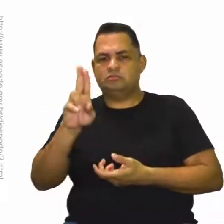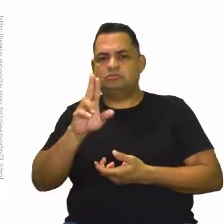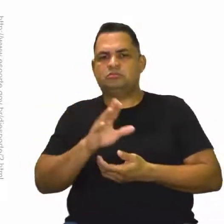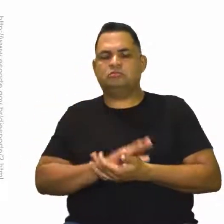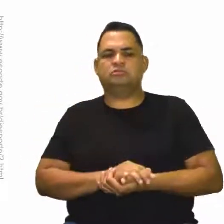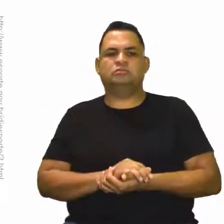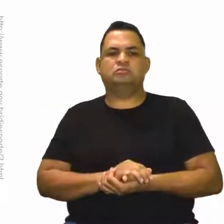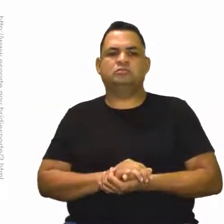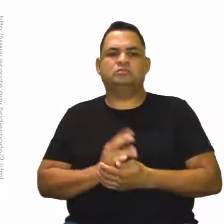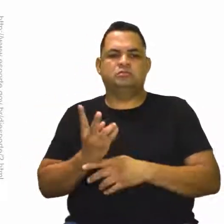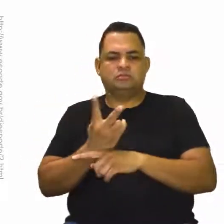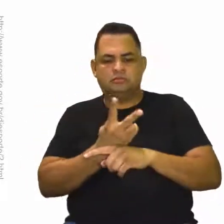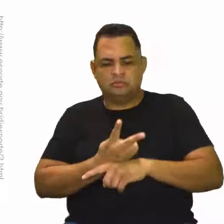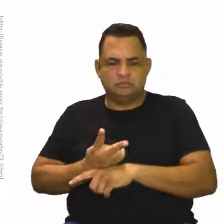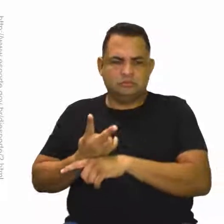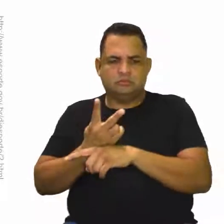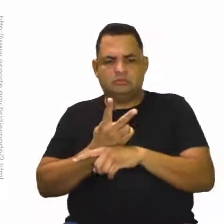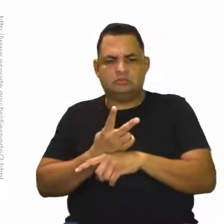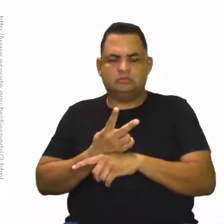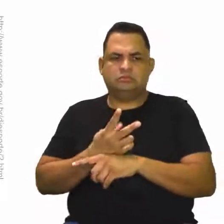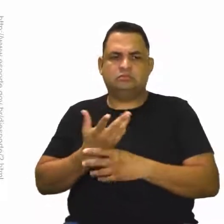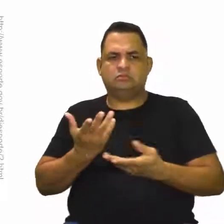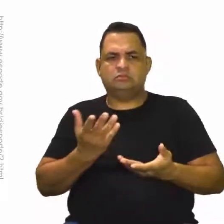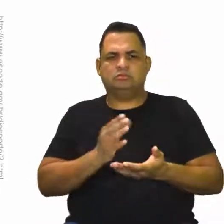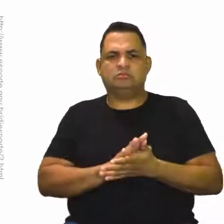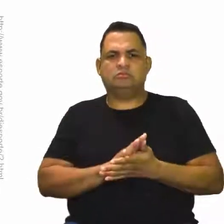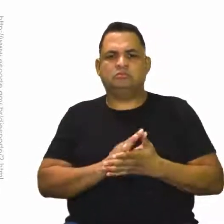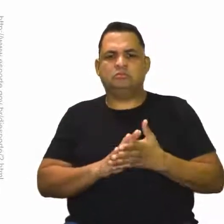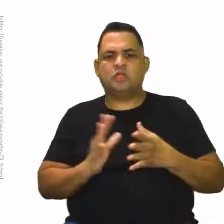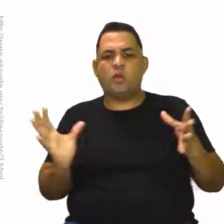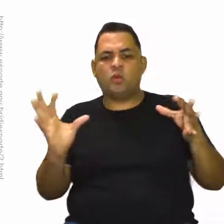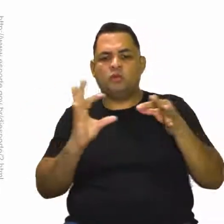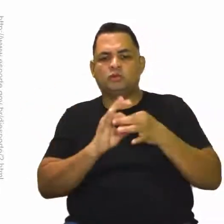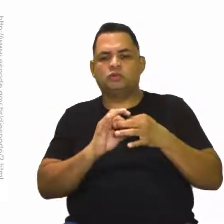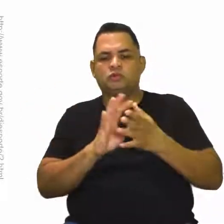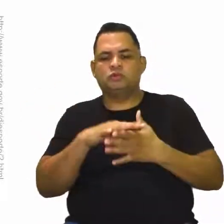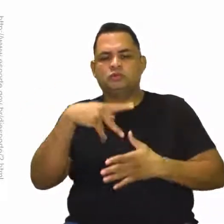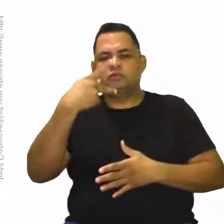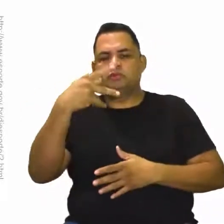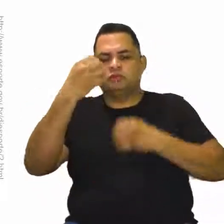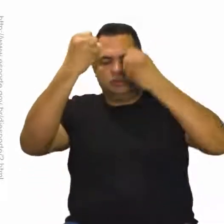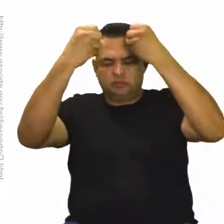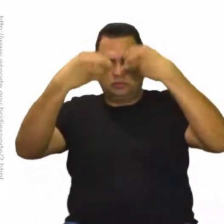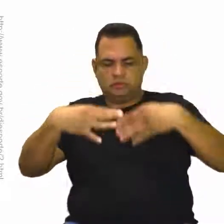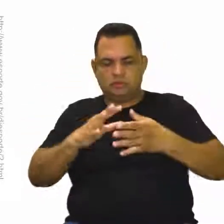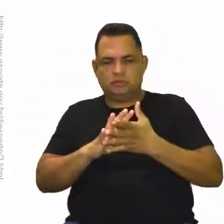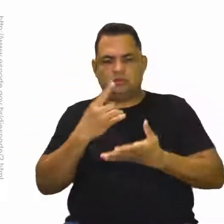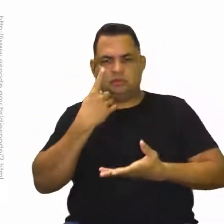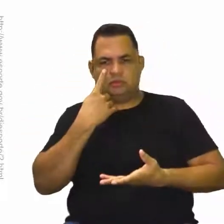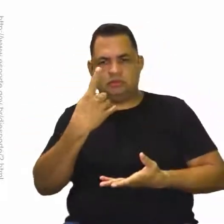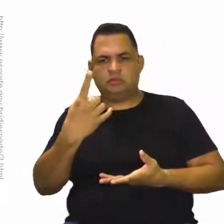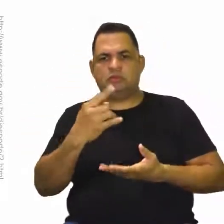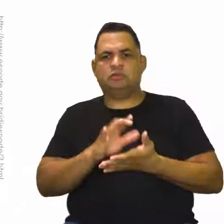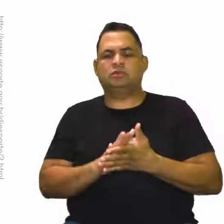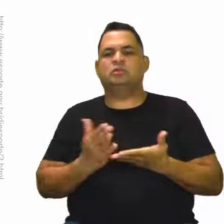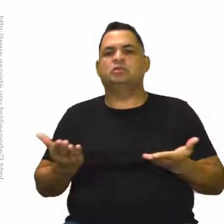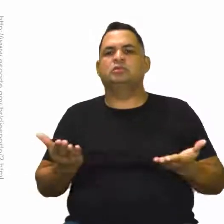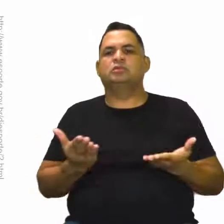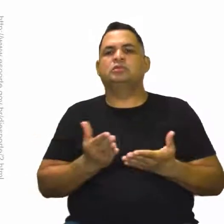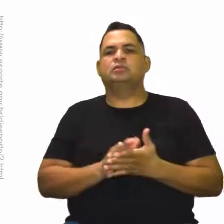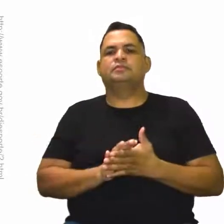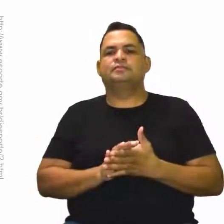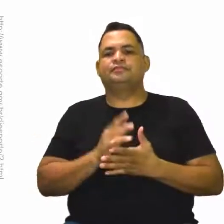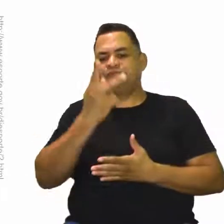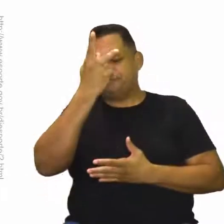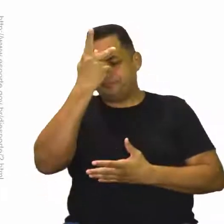gente buscar um pouco contextualizar essa nossa fala, né, observar aí o quanto que as pessoas